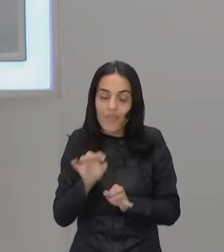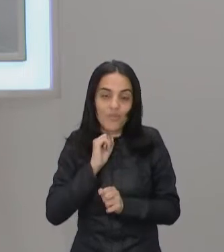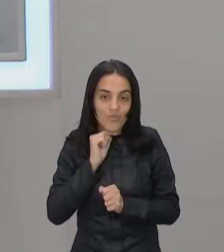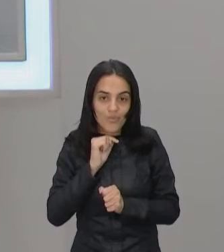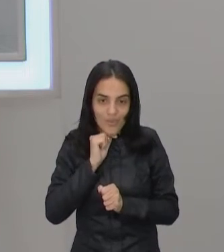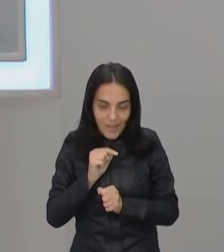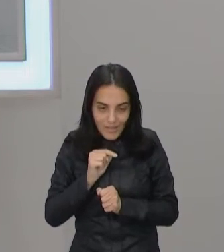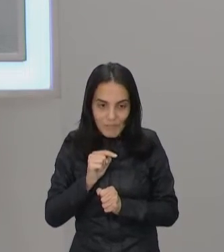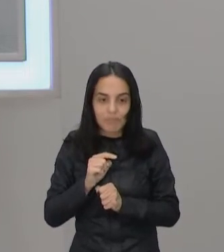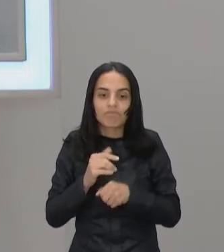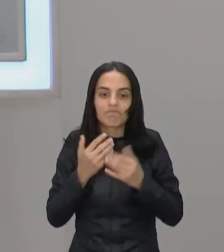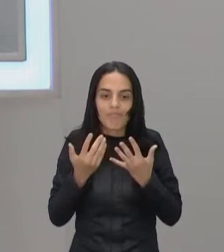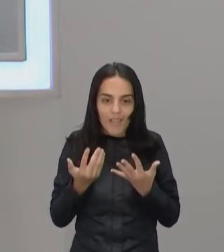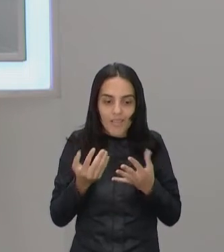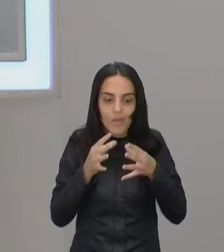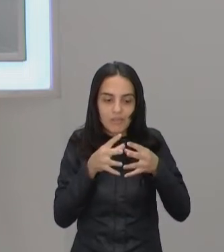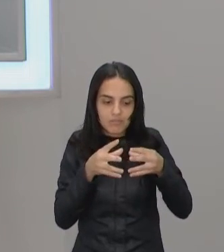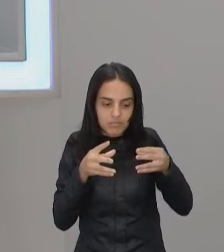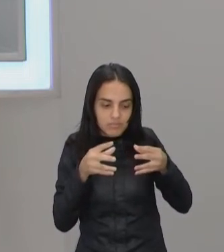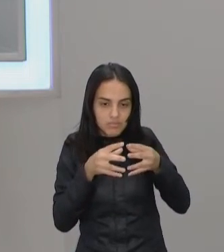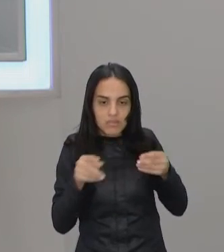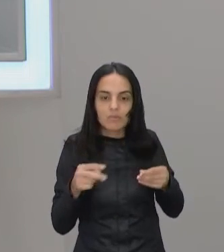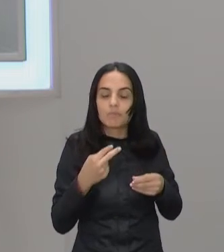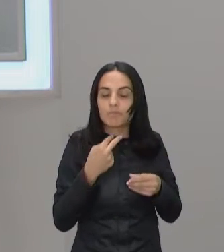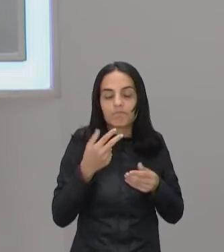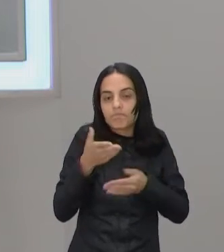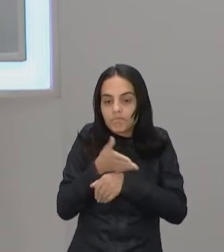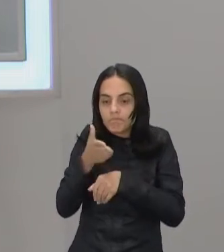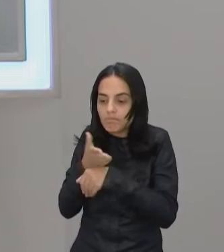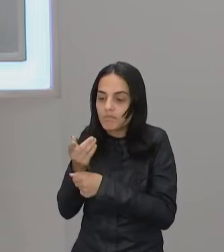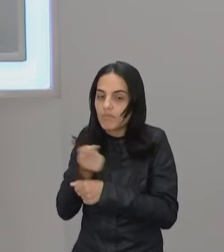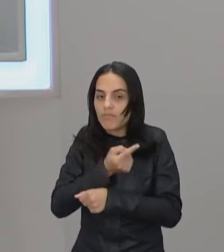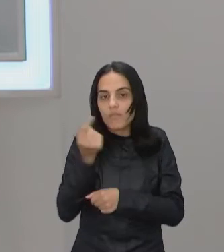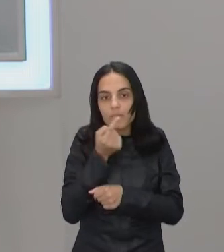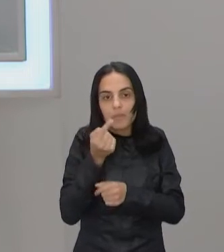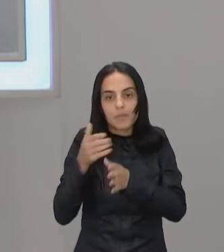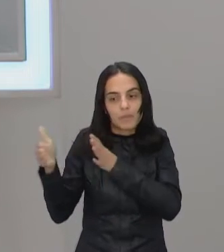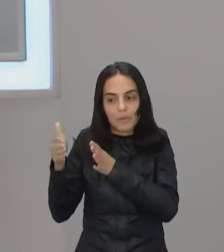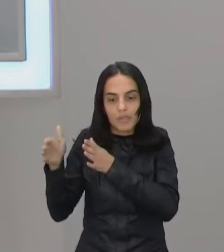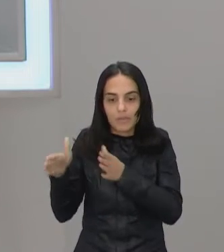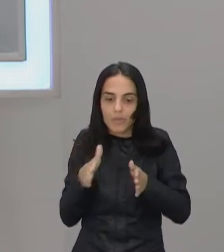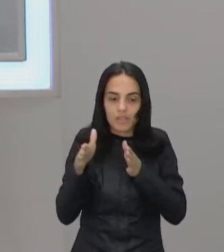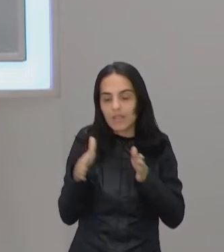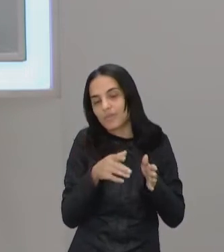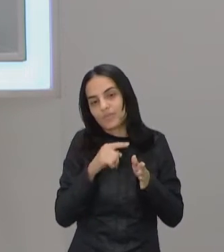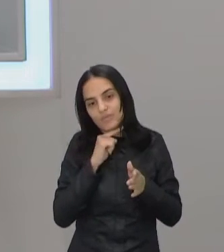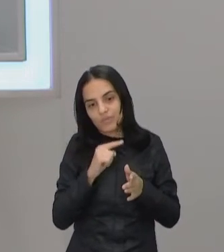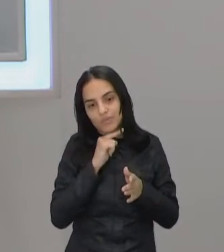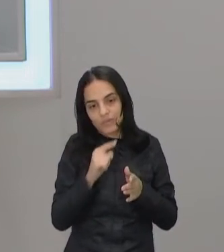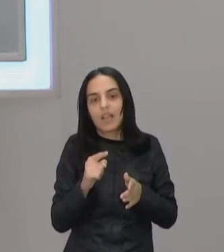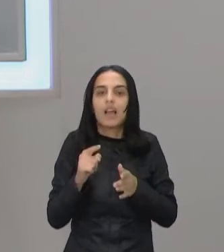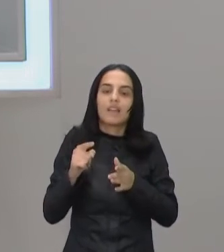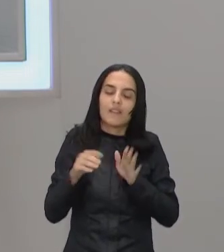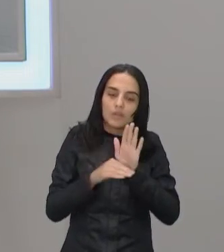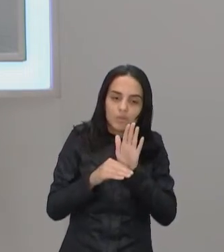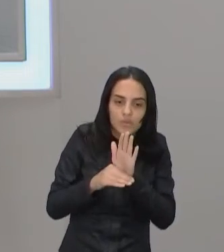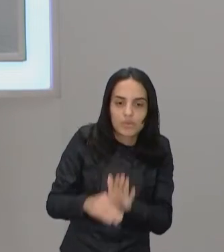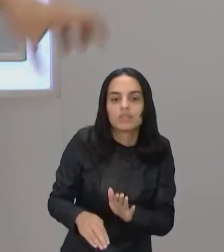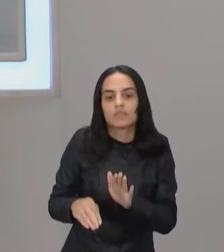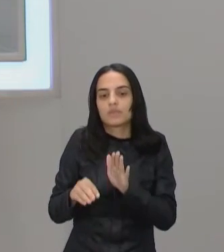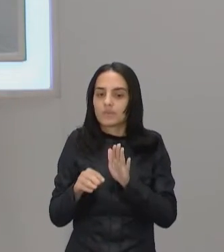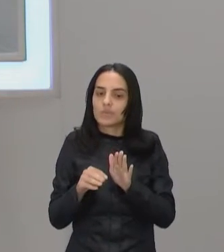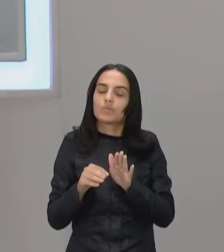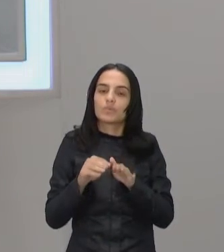momento. Então eles vão ficar insolúveis e não participam num primeiro momento daquele processo. E ele vai sendo conduzido no